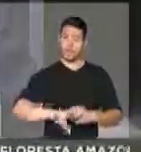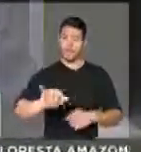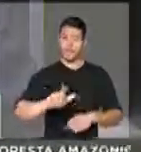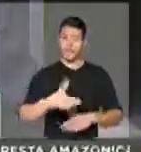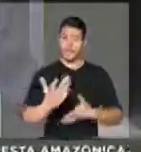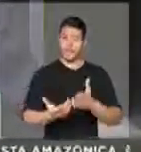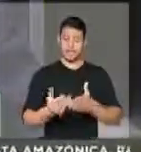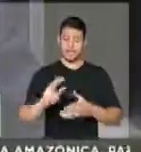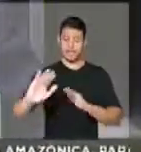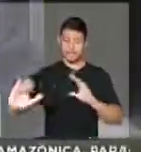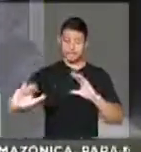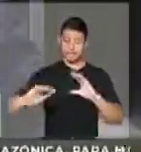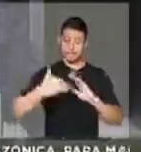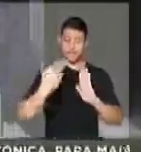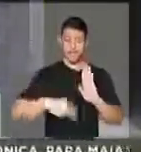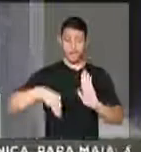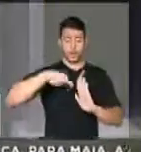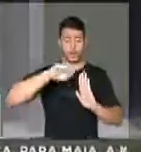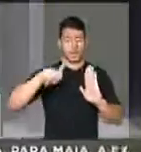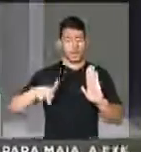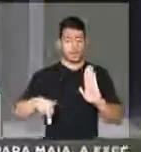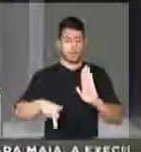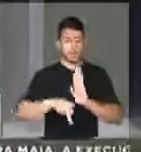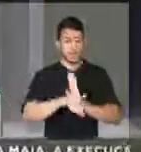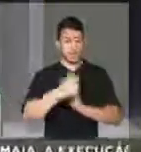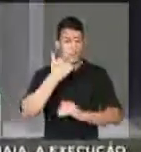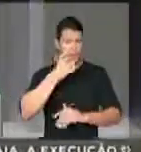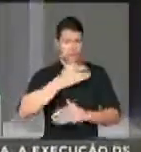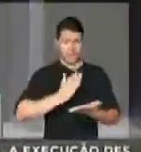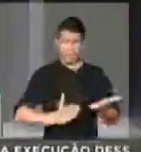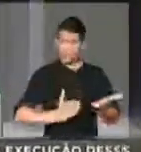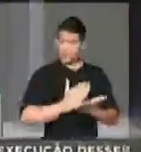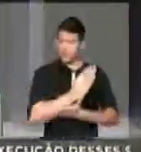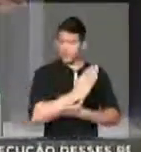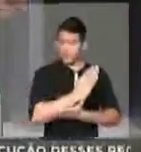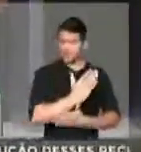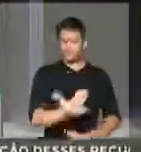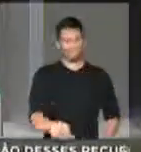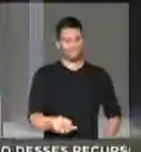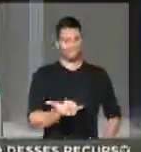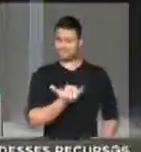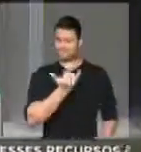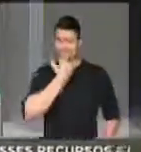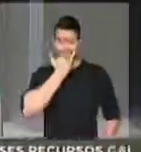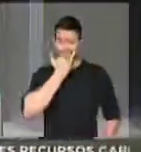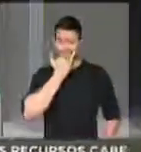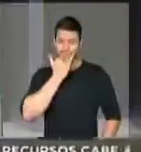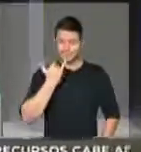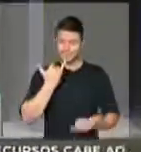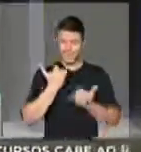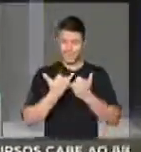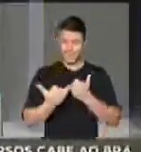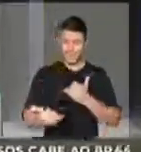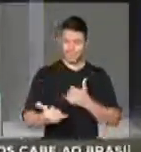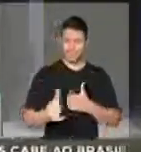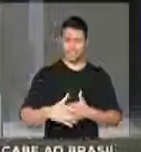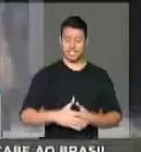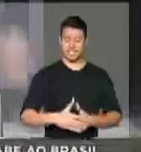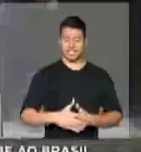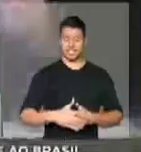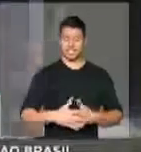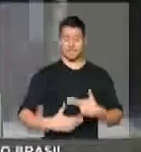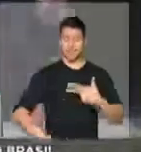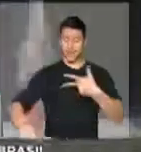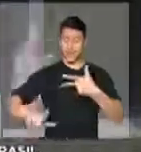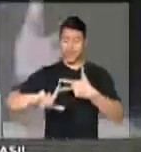medida provisória para aprovação do programa. Um desrespeito ao legislativo, um desrespeito